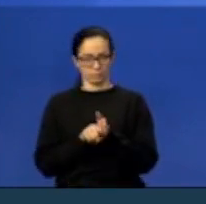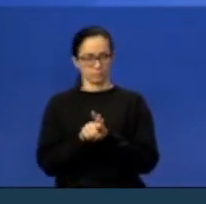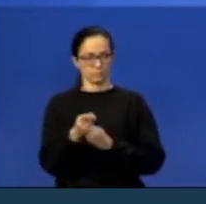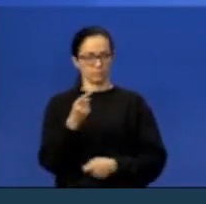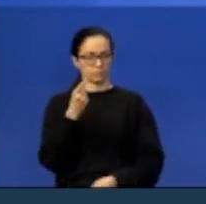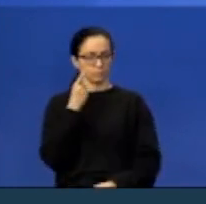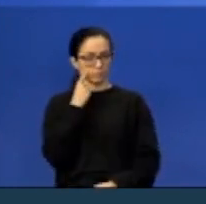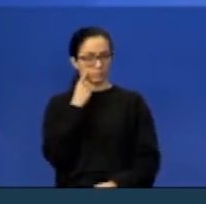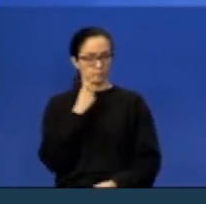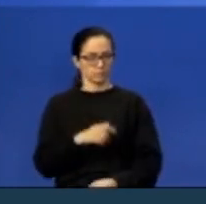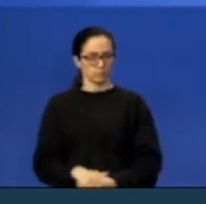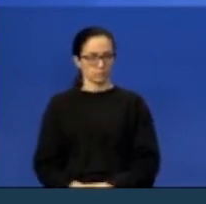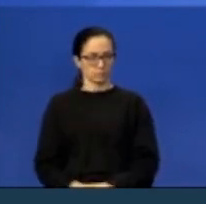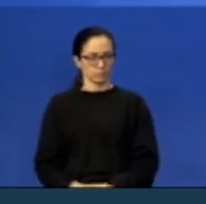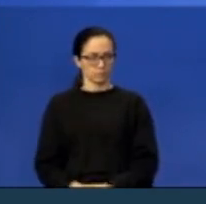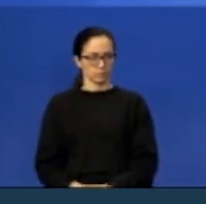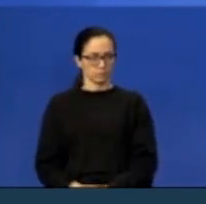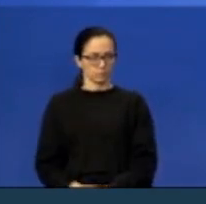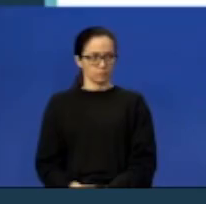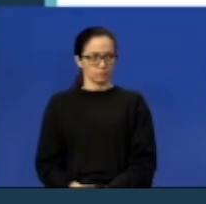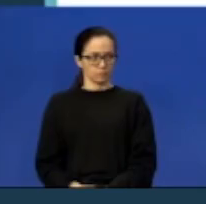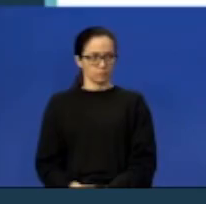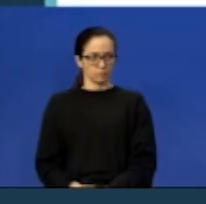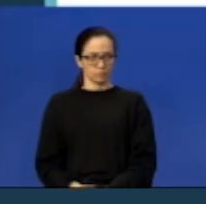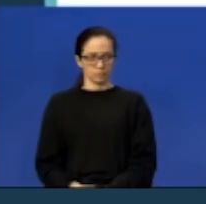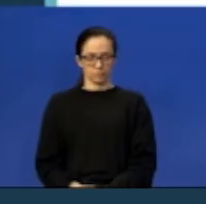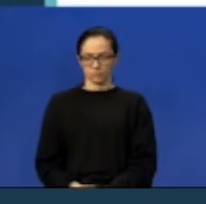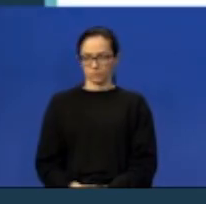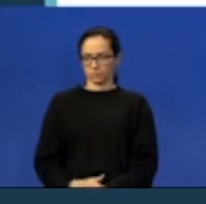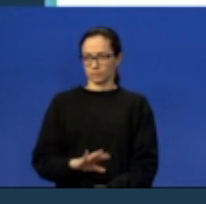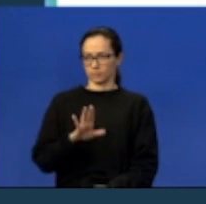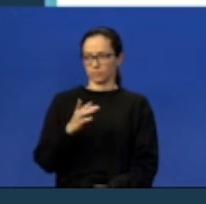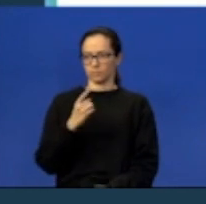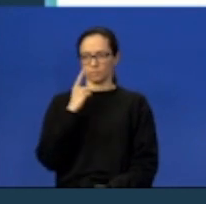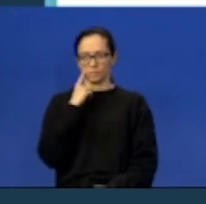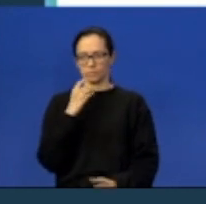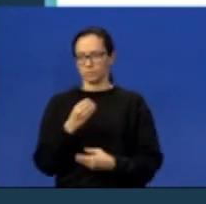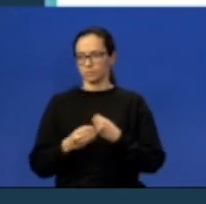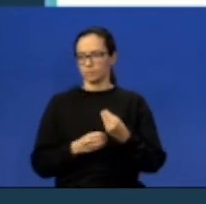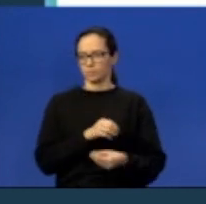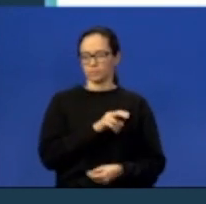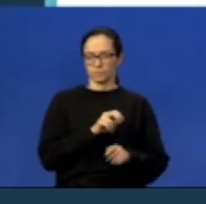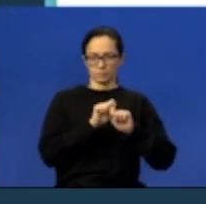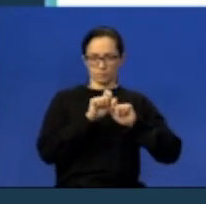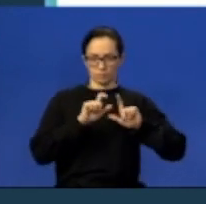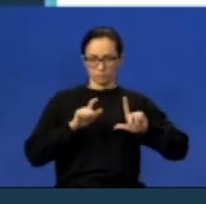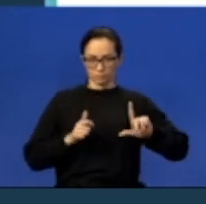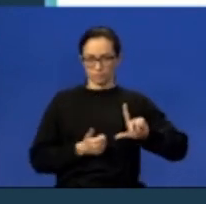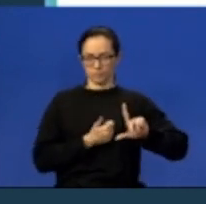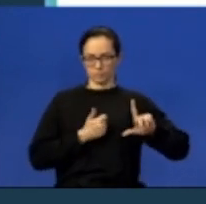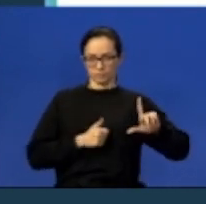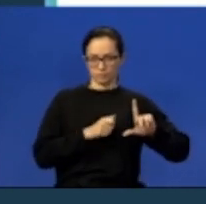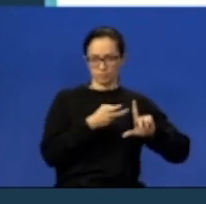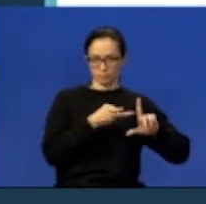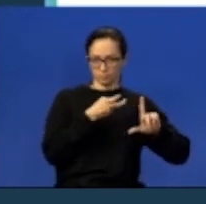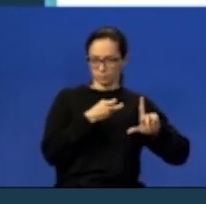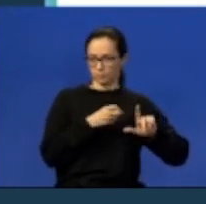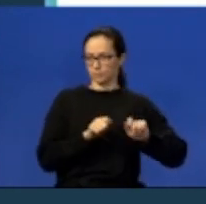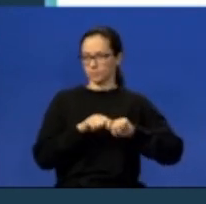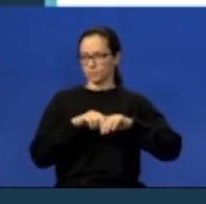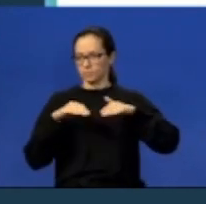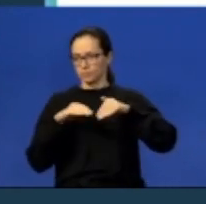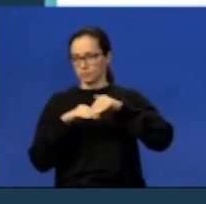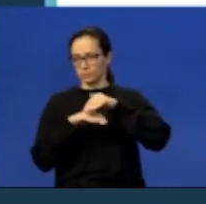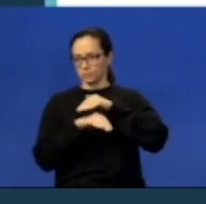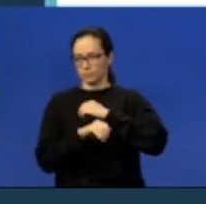início agora à nossa interatividade. Então, a ultrassonografia, a tomografia computadorizada e a ressonância nuclear magnética são